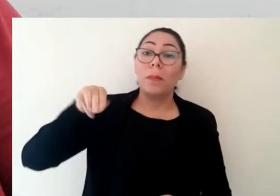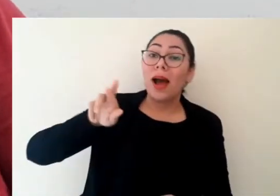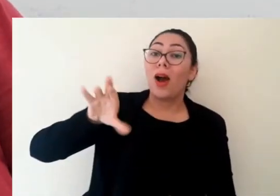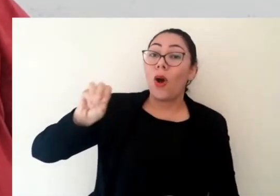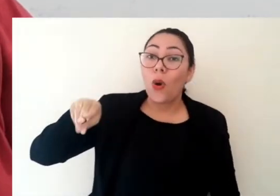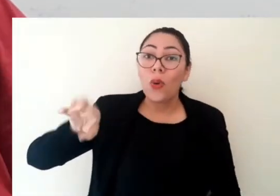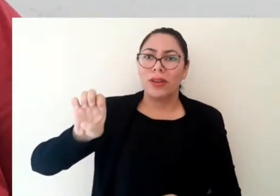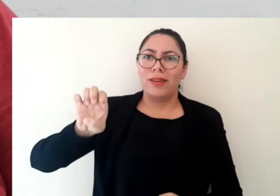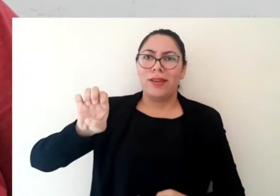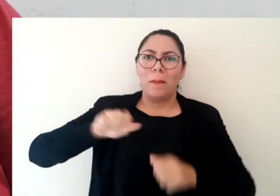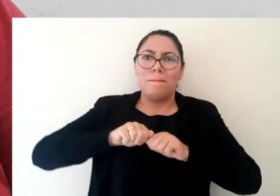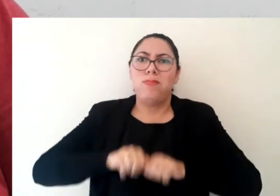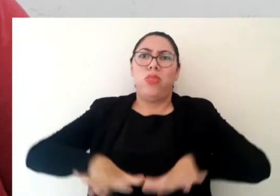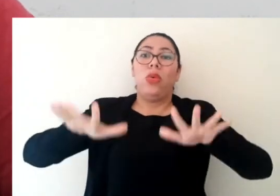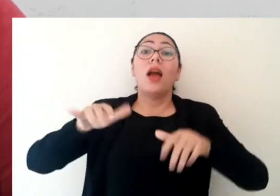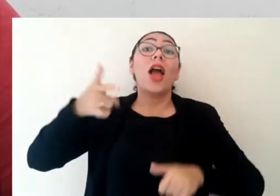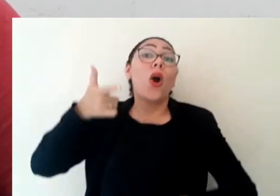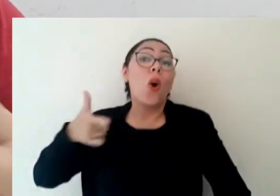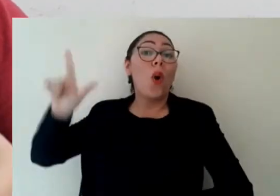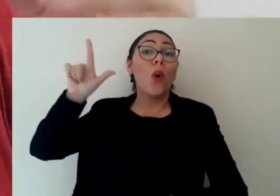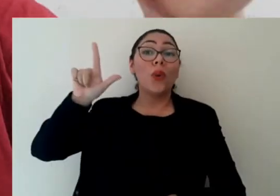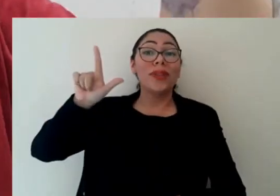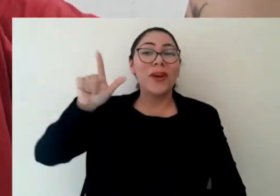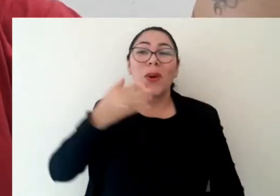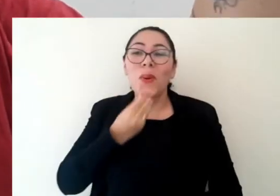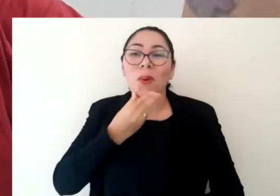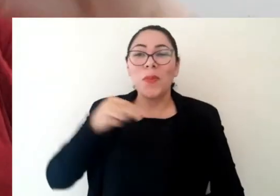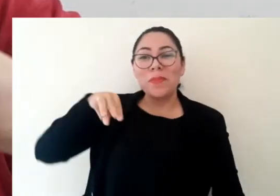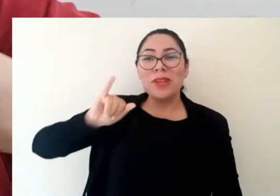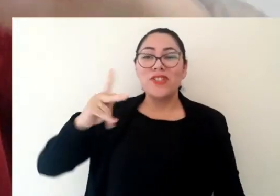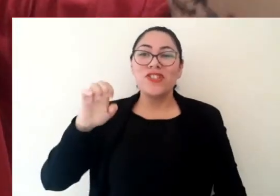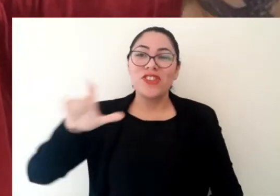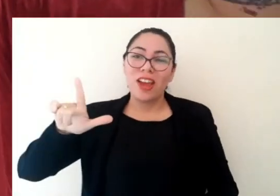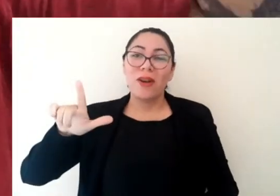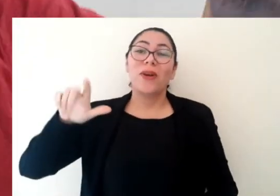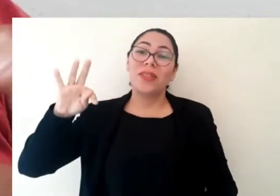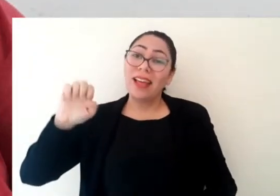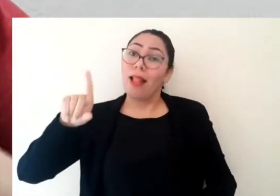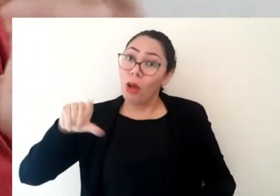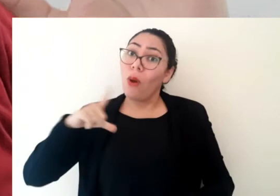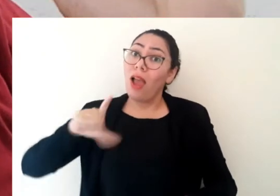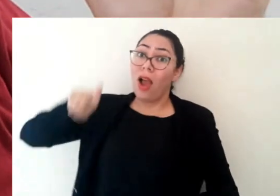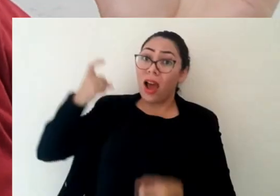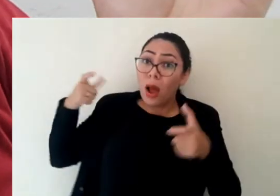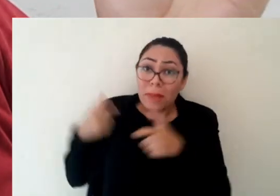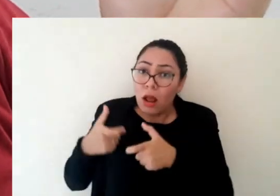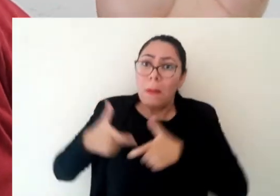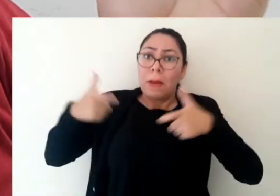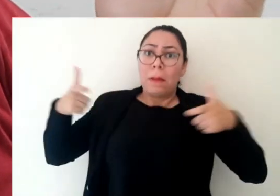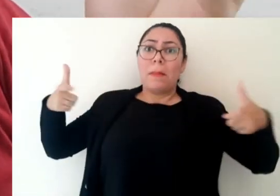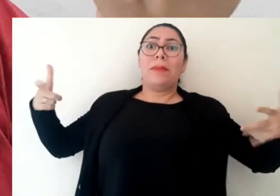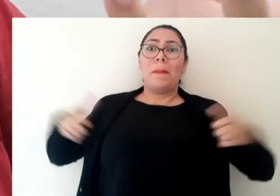até um caso de pandemia sertaneja que seria o Michel Teló, né? Com Ai Se Eu Te Pego. Seria um caso de pandemia que se espalhou no mundo